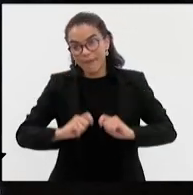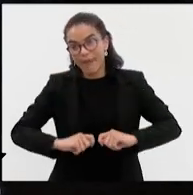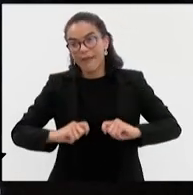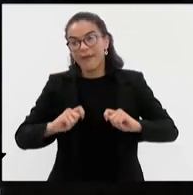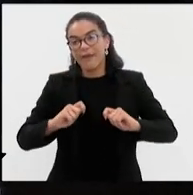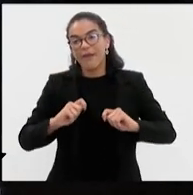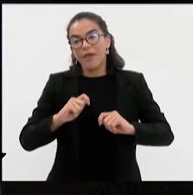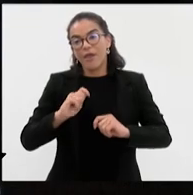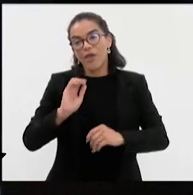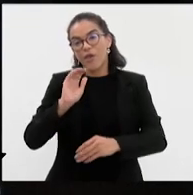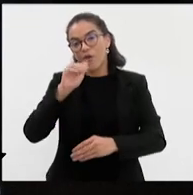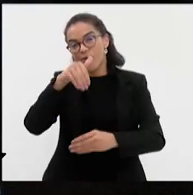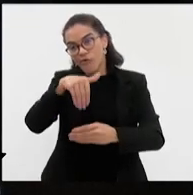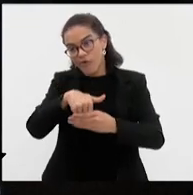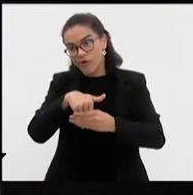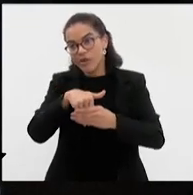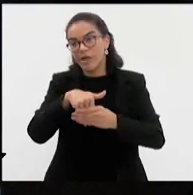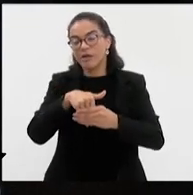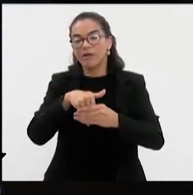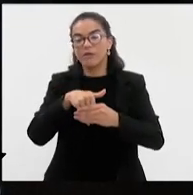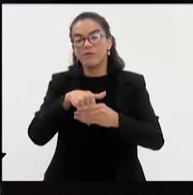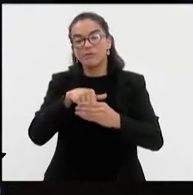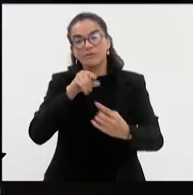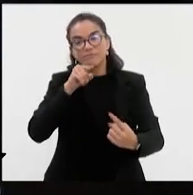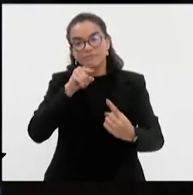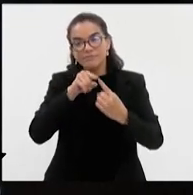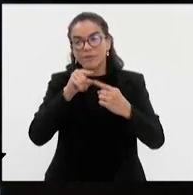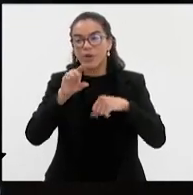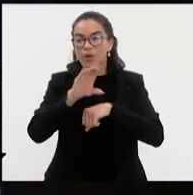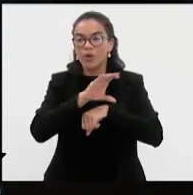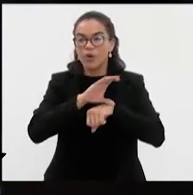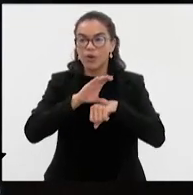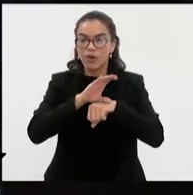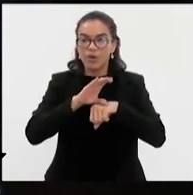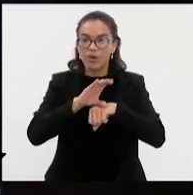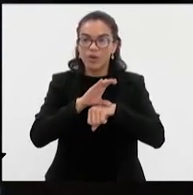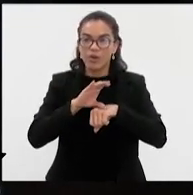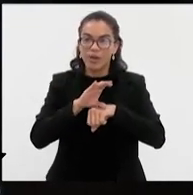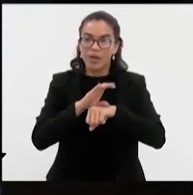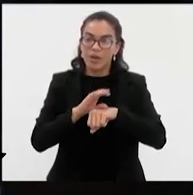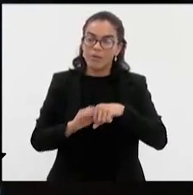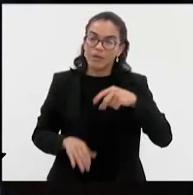eu vou votar pela constitucionalidade, mas como